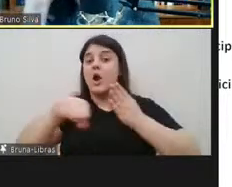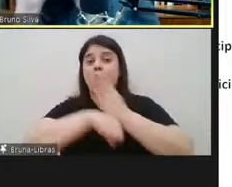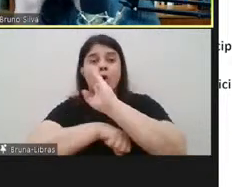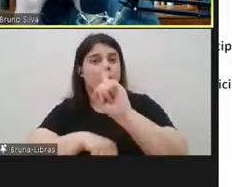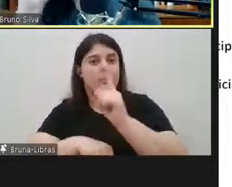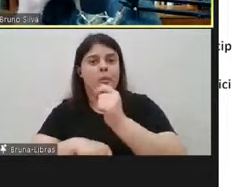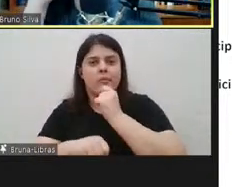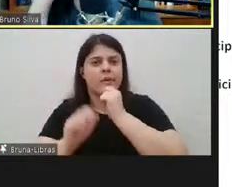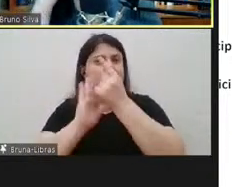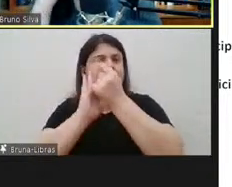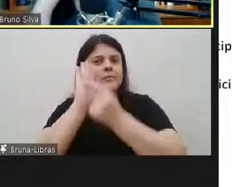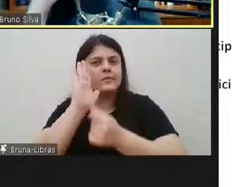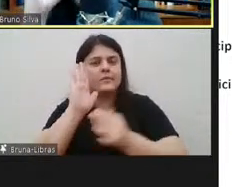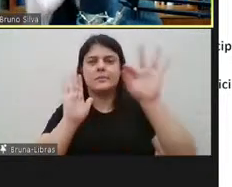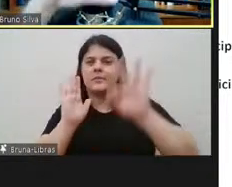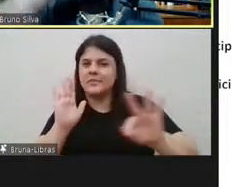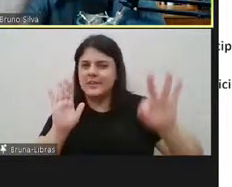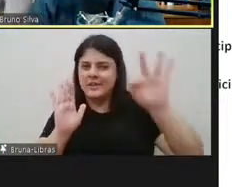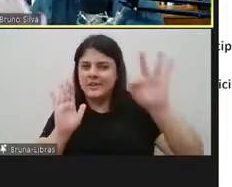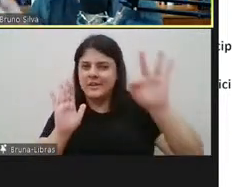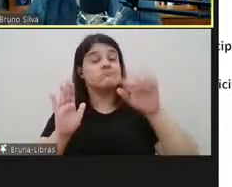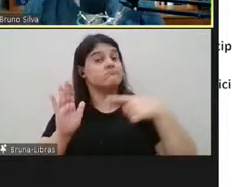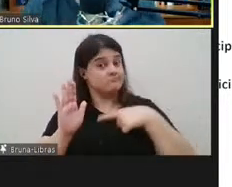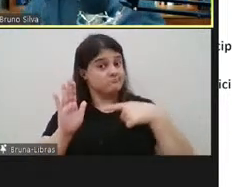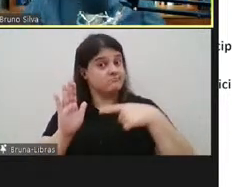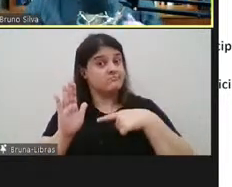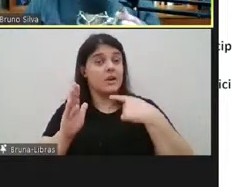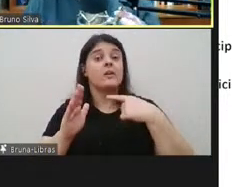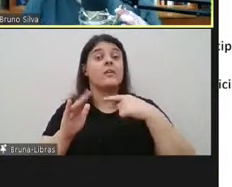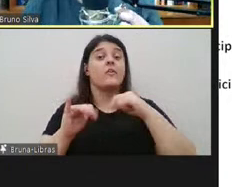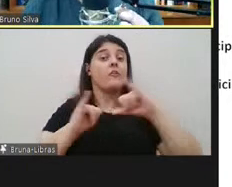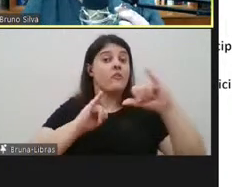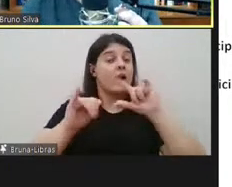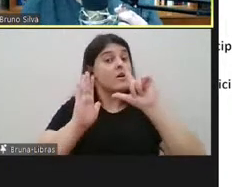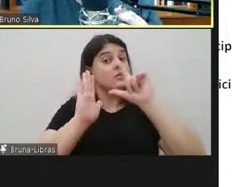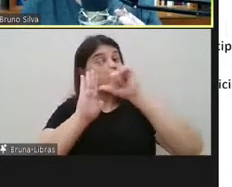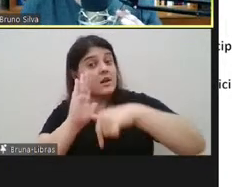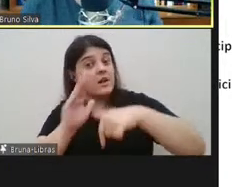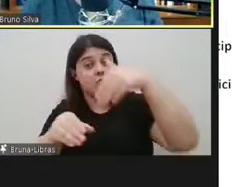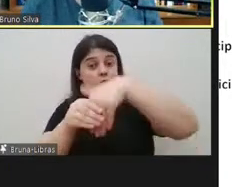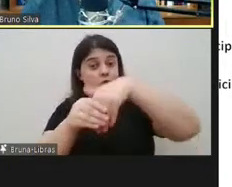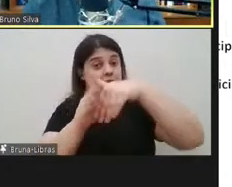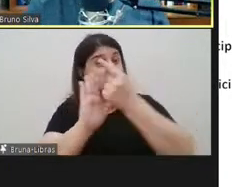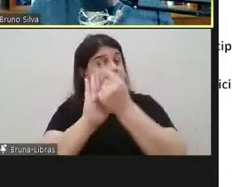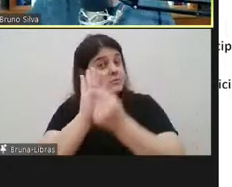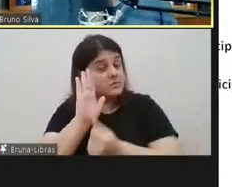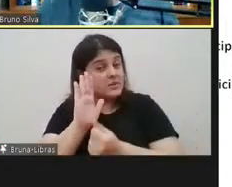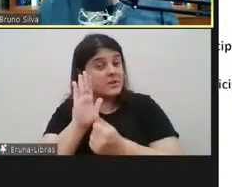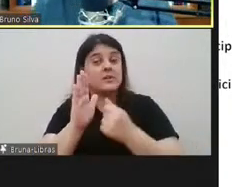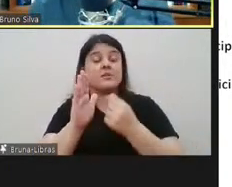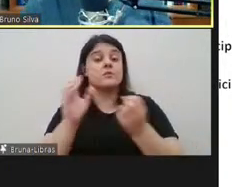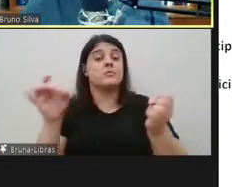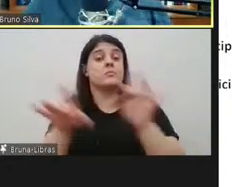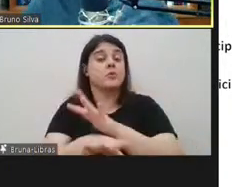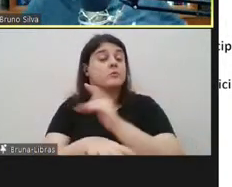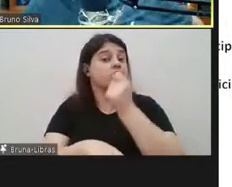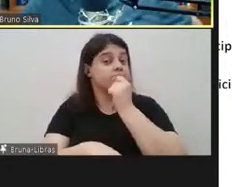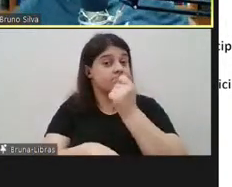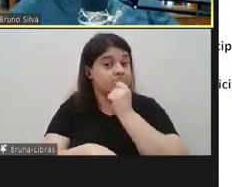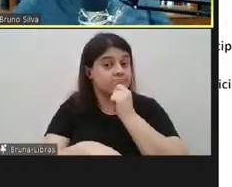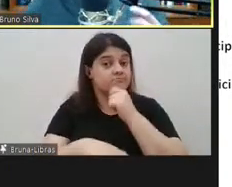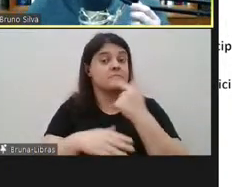aprovou ainda o orçamento Federal né é uma das coisas têm surgido Olha tá com atraso aí a votação do orçamento ainda não saiu do Papel